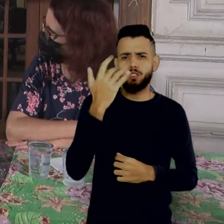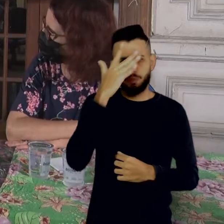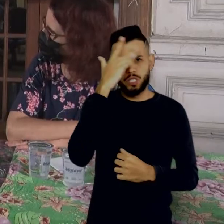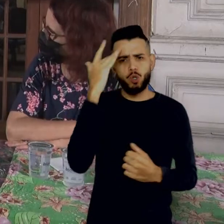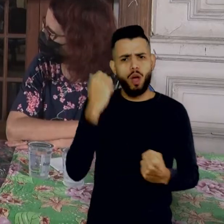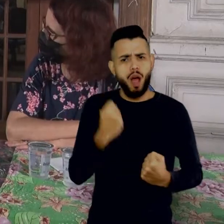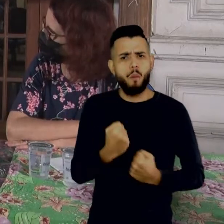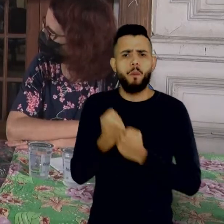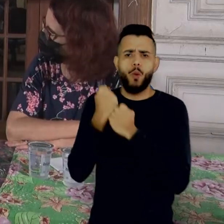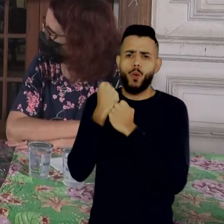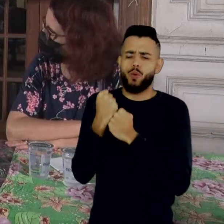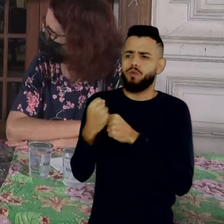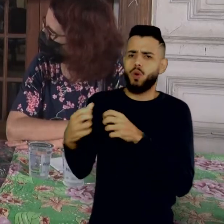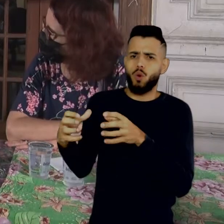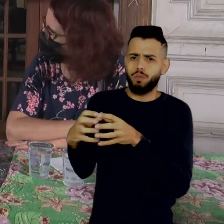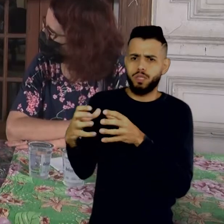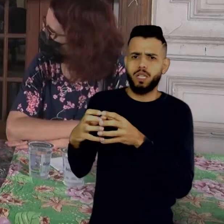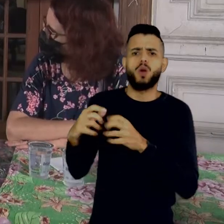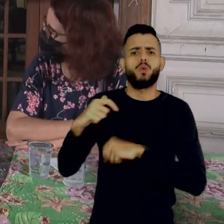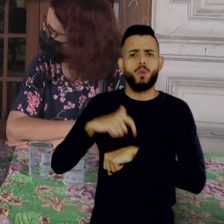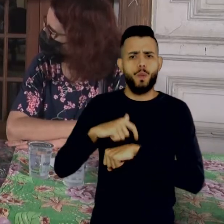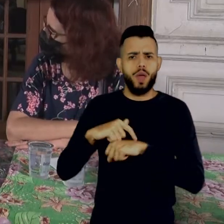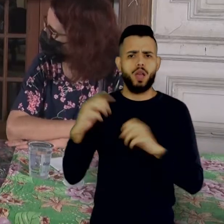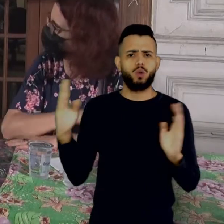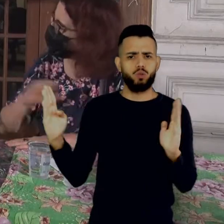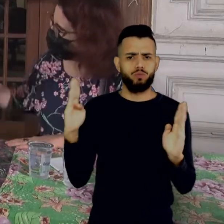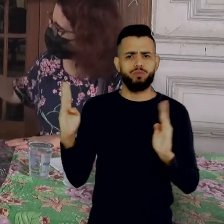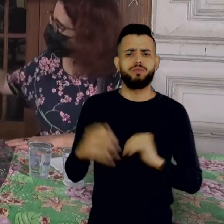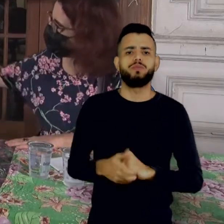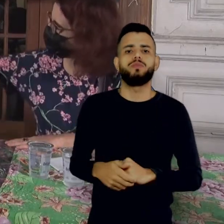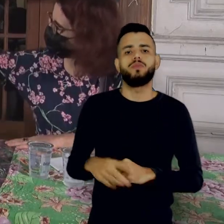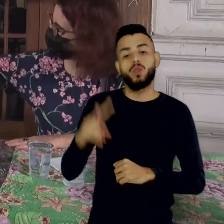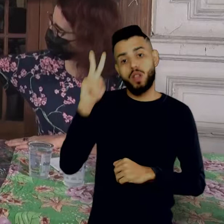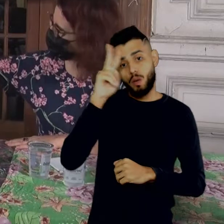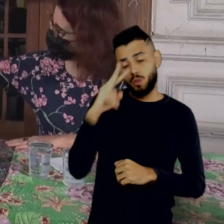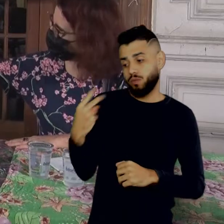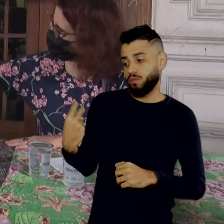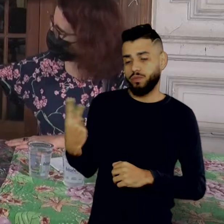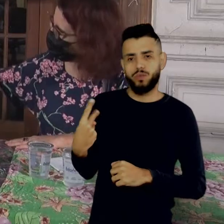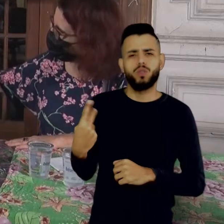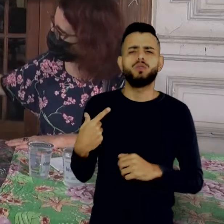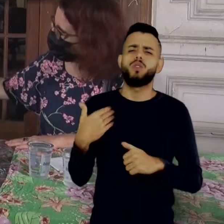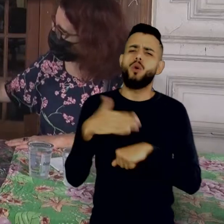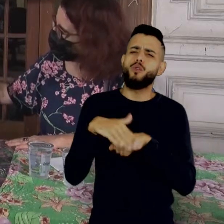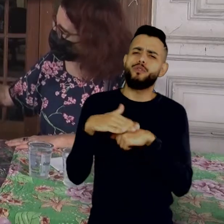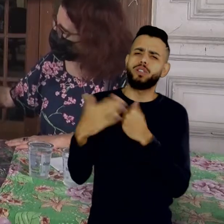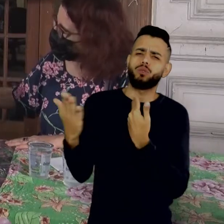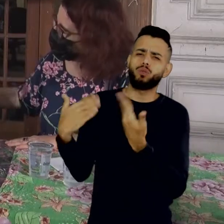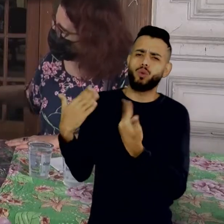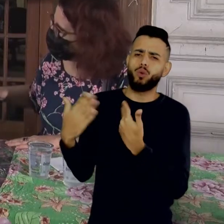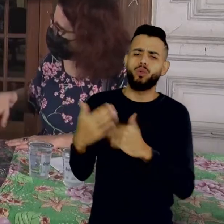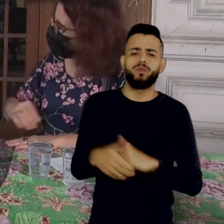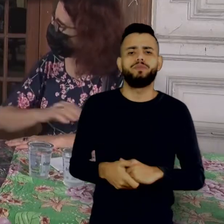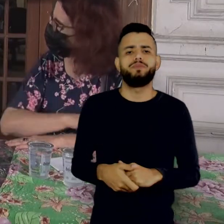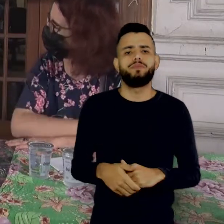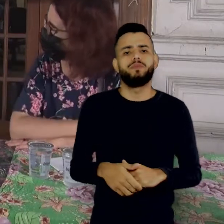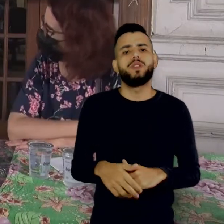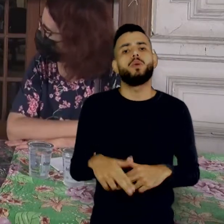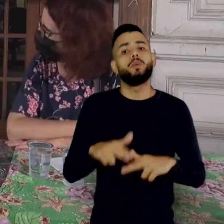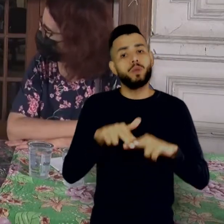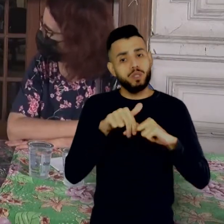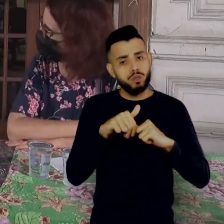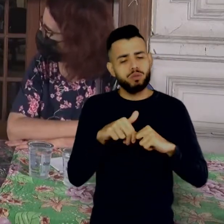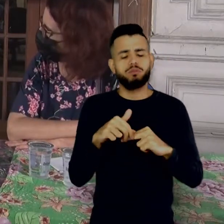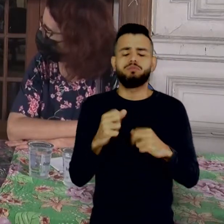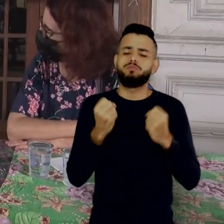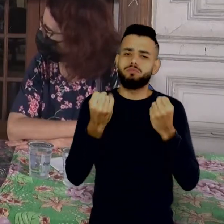na comissão naquele momento. E lembro que a gente conversou muito, Denise e eu, né, e... Então, dizer que eu fico muito